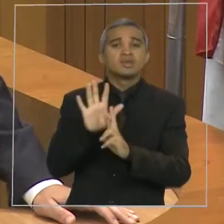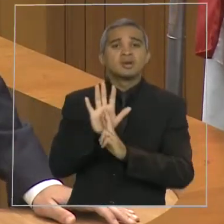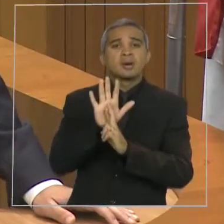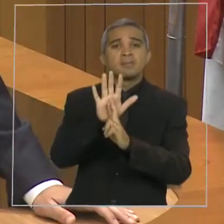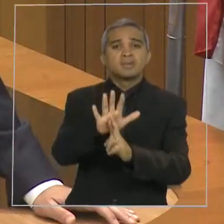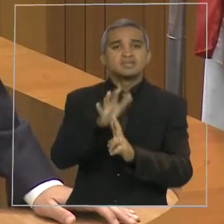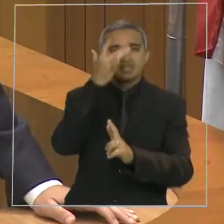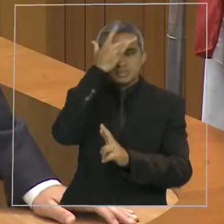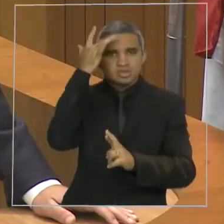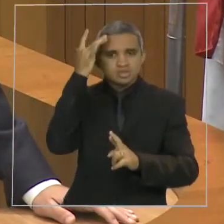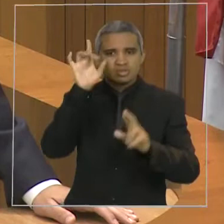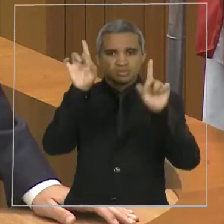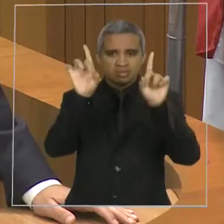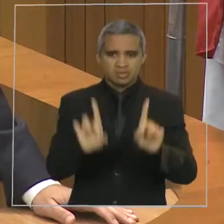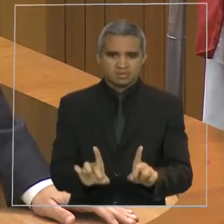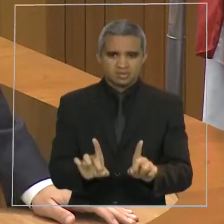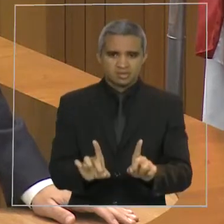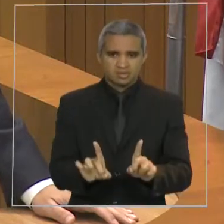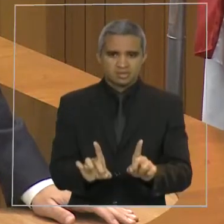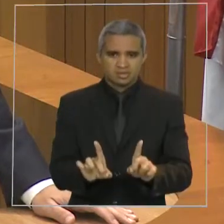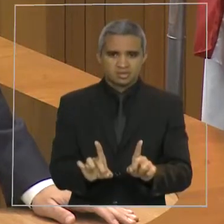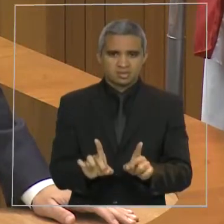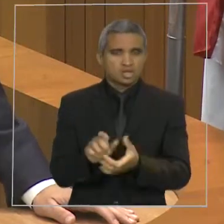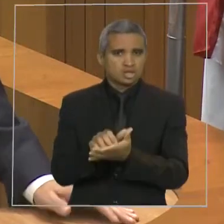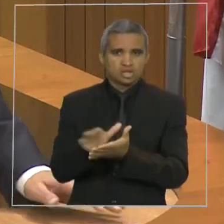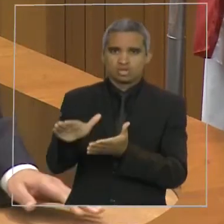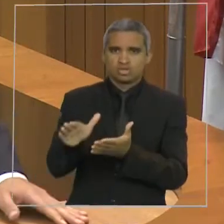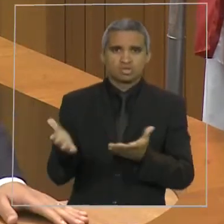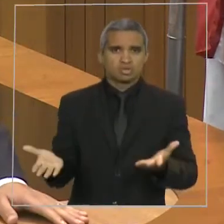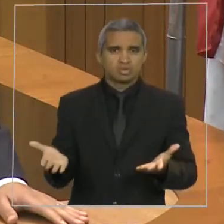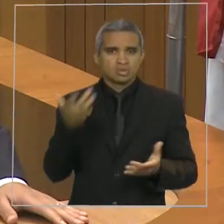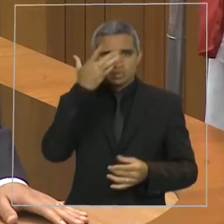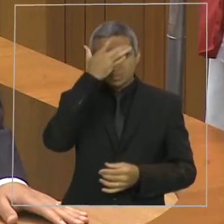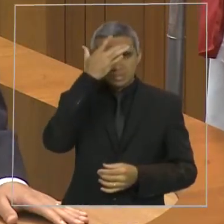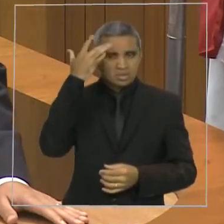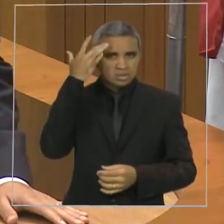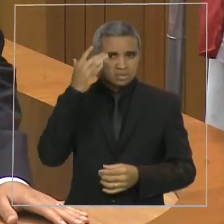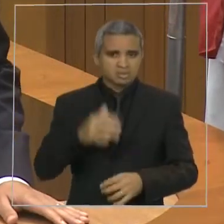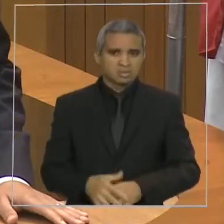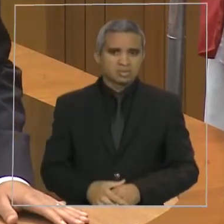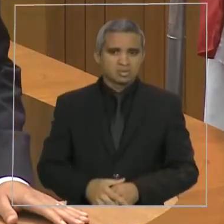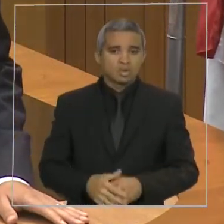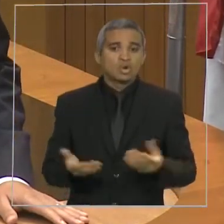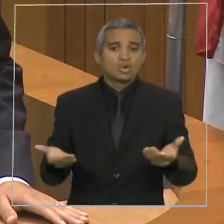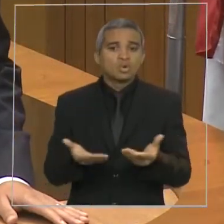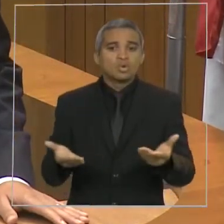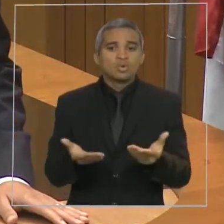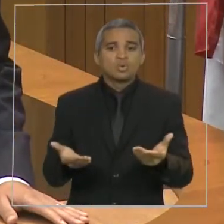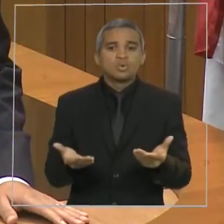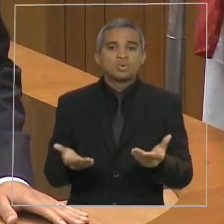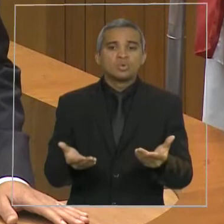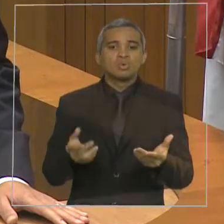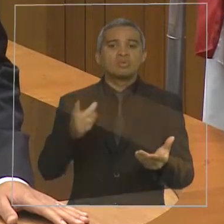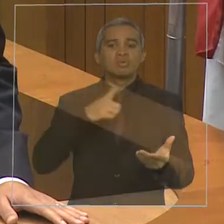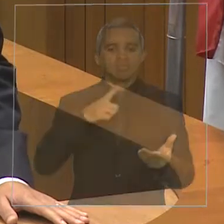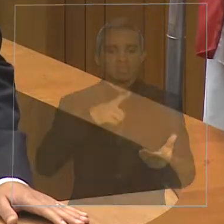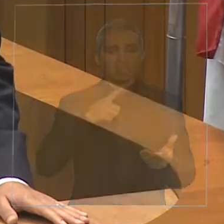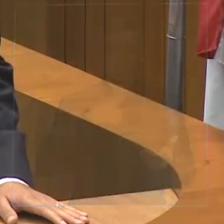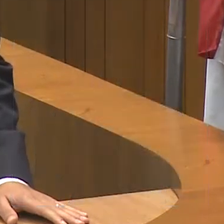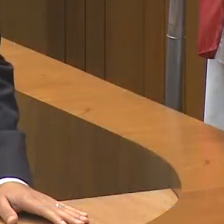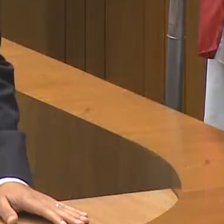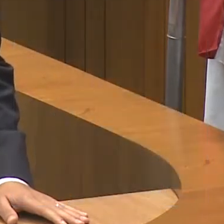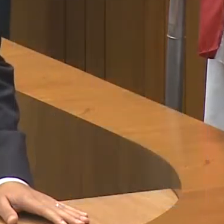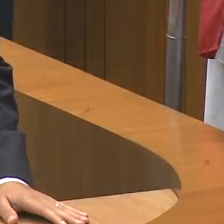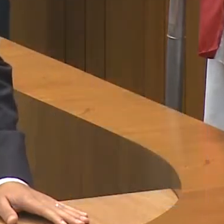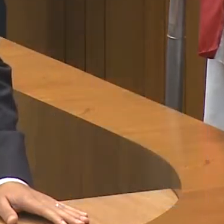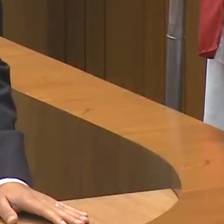com deficiência do assento do Conselho de Esporte. E hoje estava a galeria do plenarinho